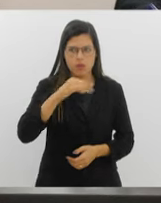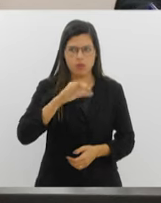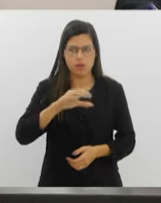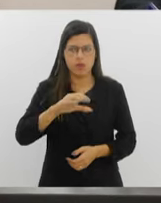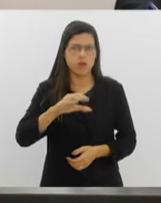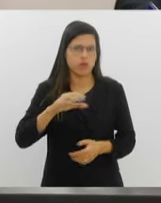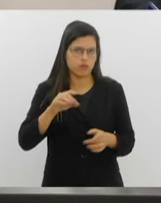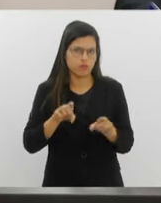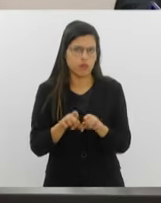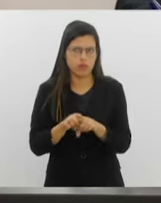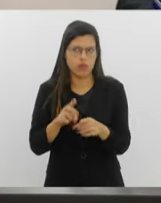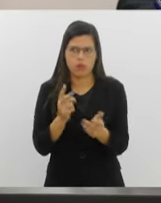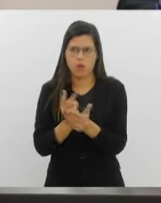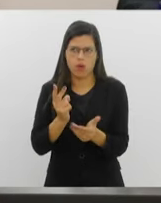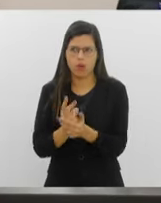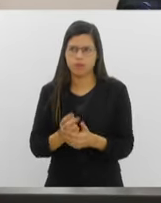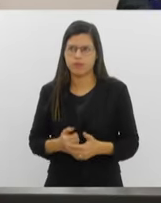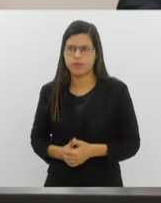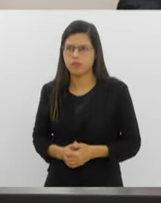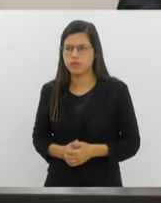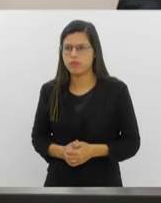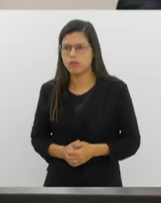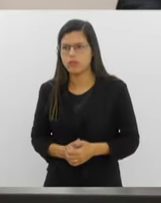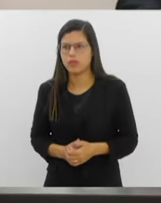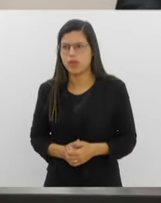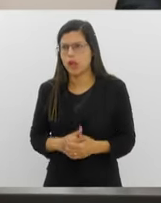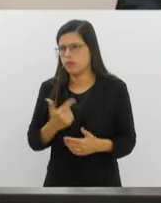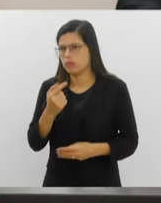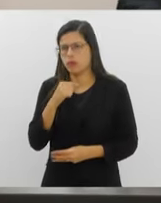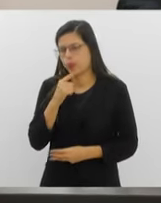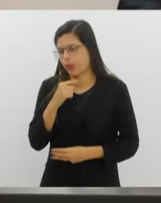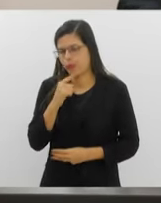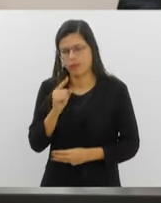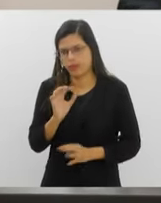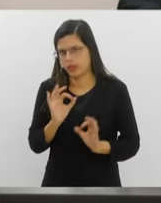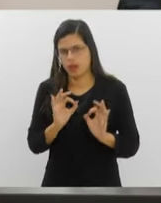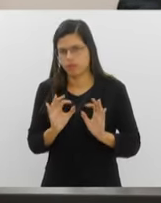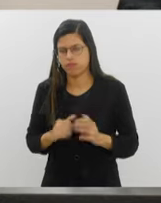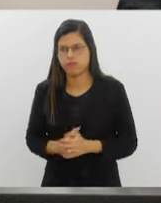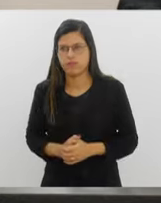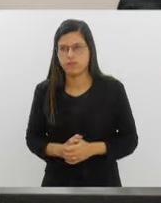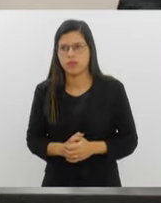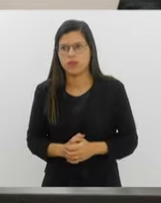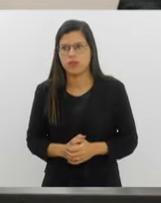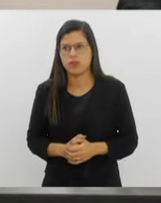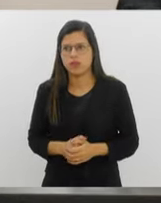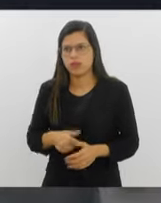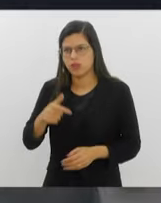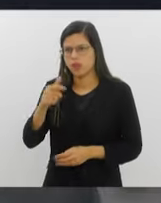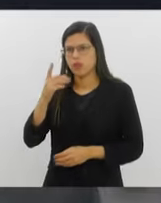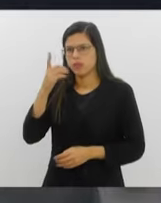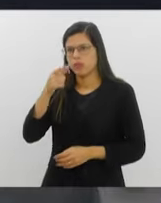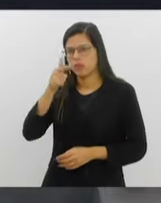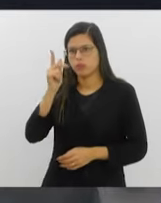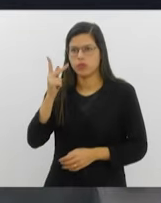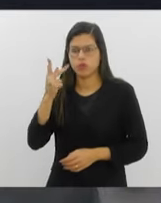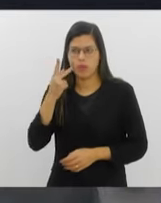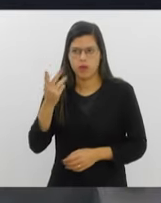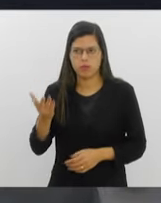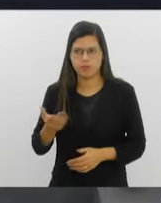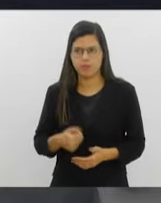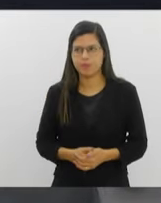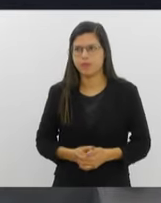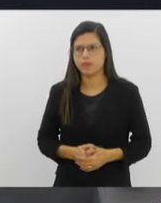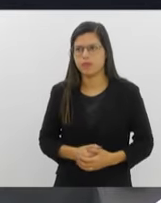quero discutir a matéria. Declaração... Não tenho dúvida nenhuma. Para encaminhamento, deputado Luiz Paulo. Eu queria só...